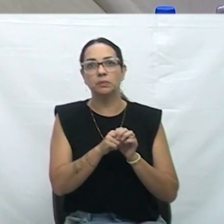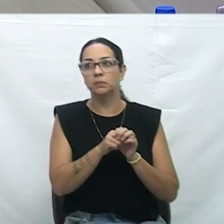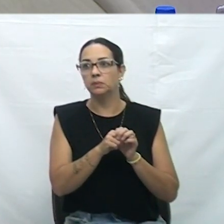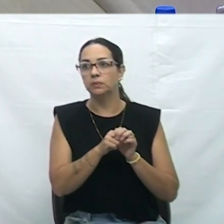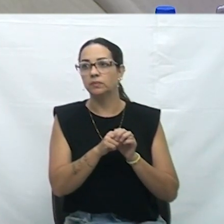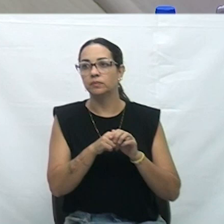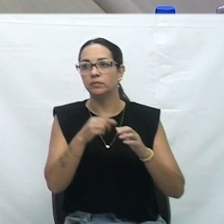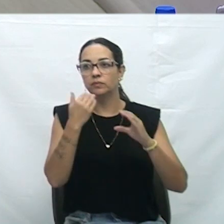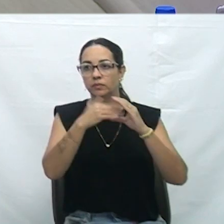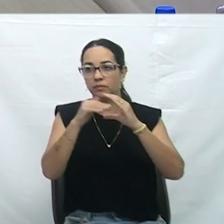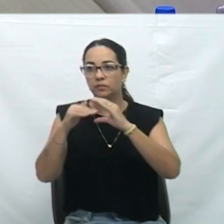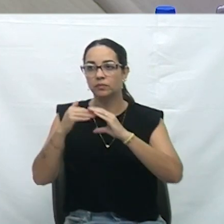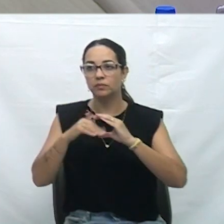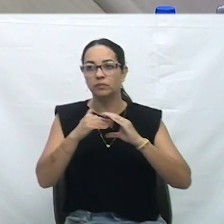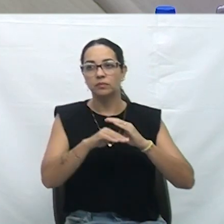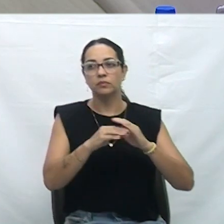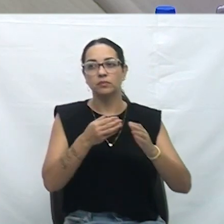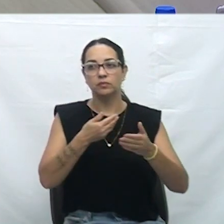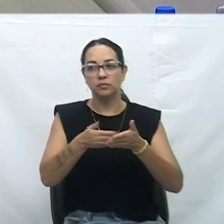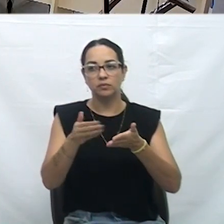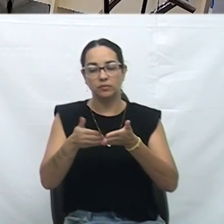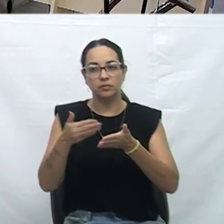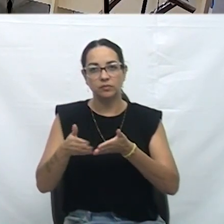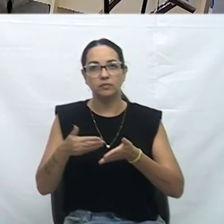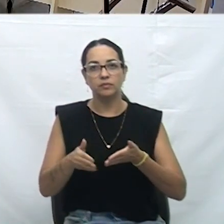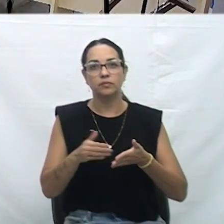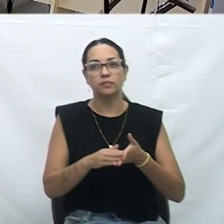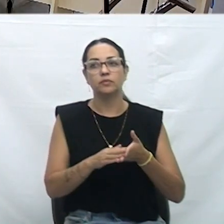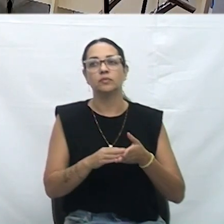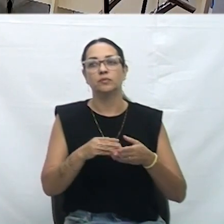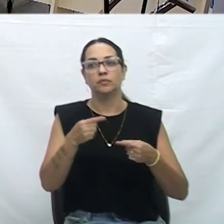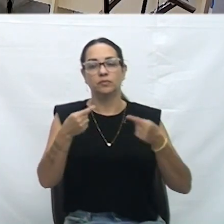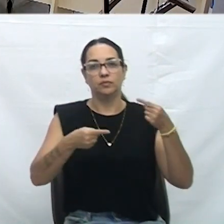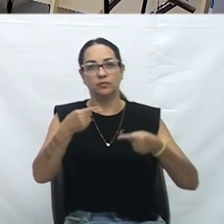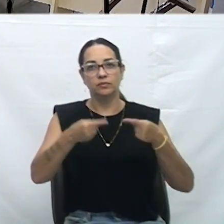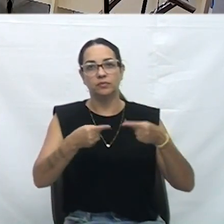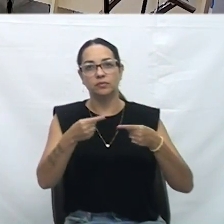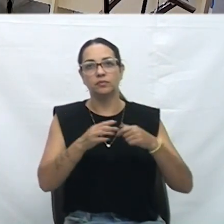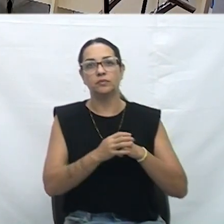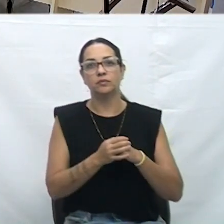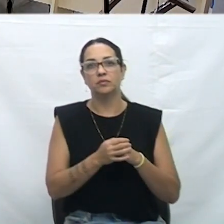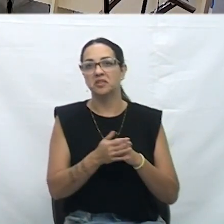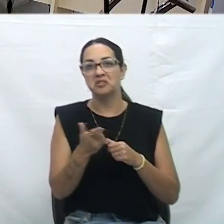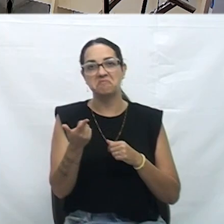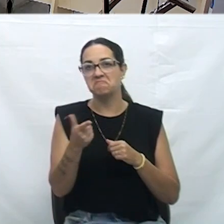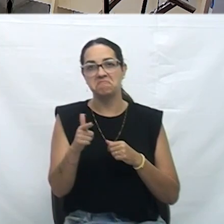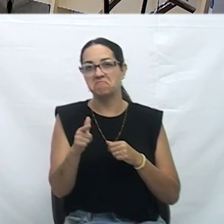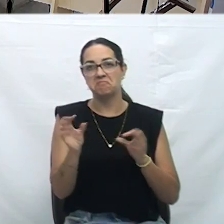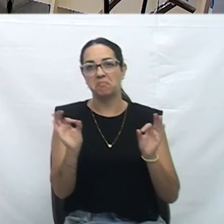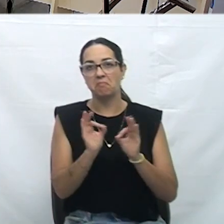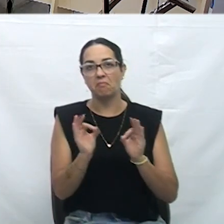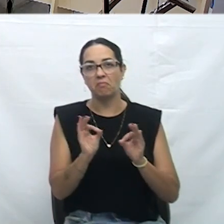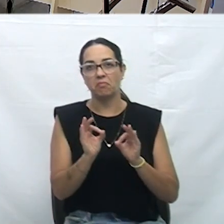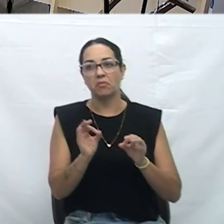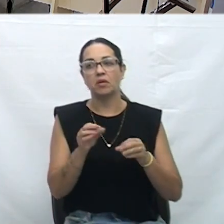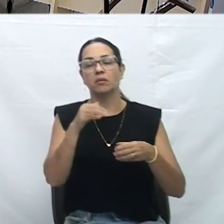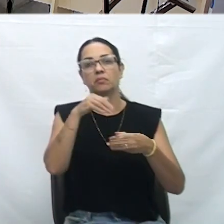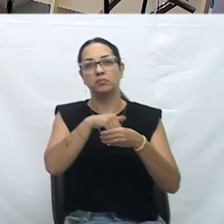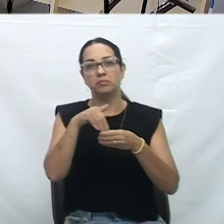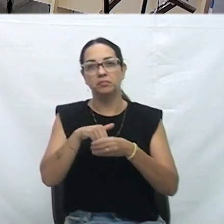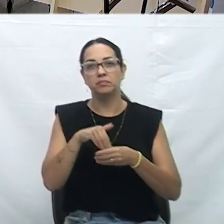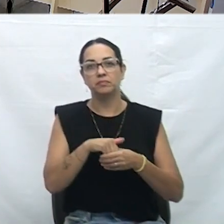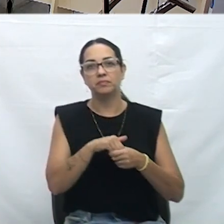comissões. O projeto está em discussão. Não havendo quem queira discutir, está em votação.